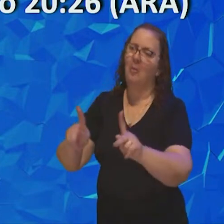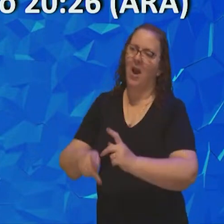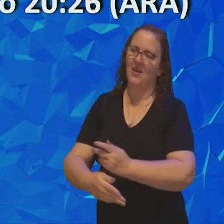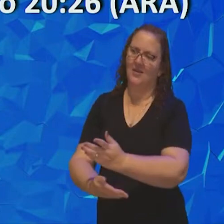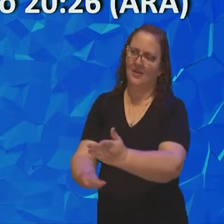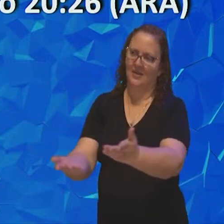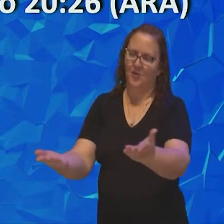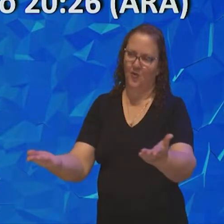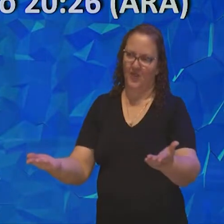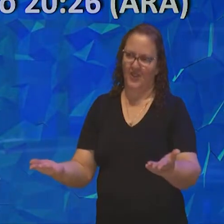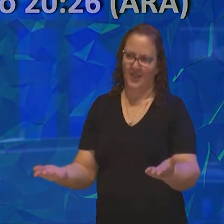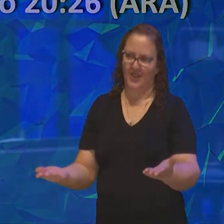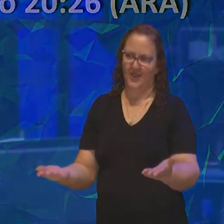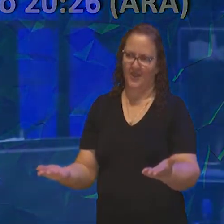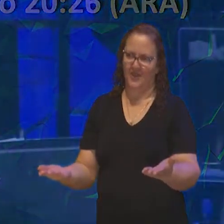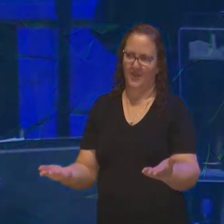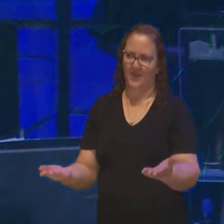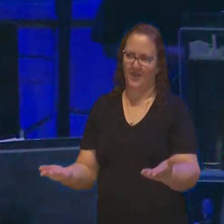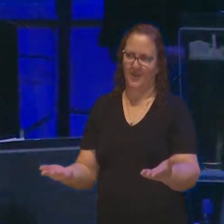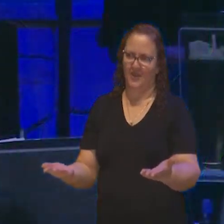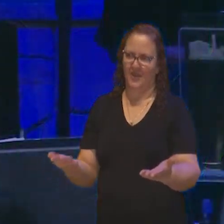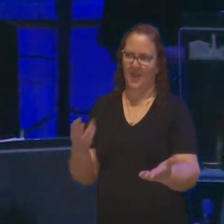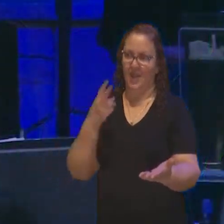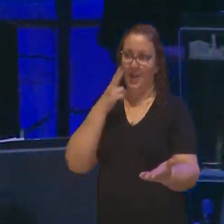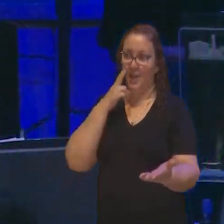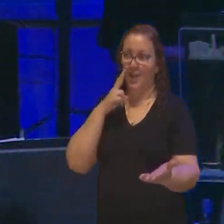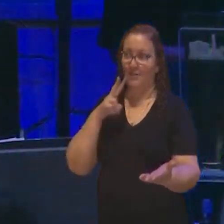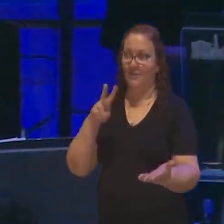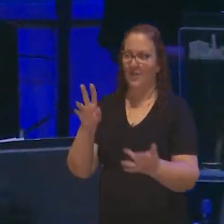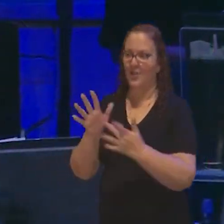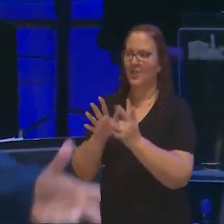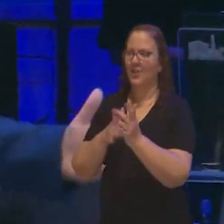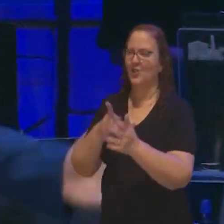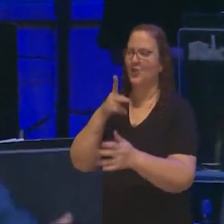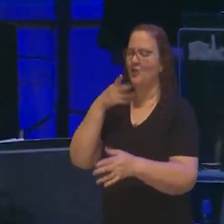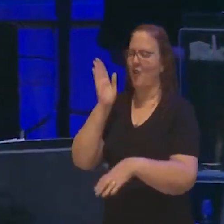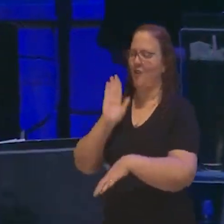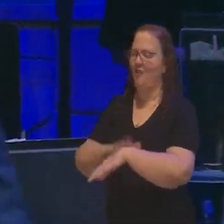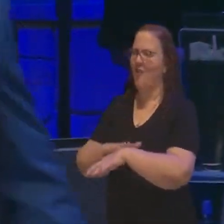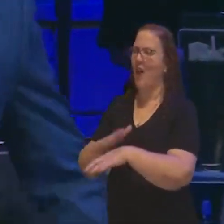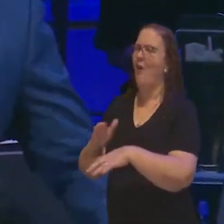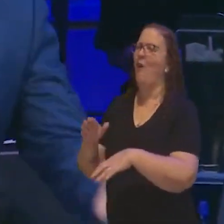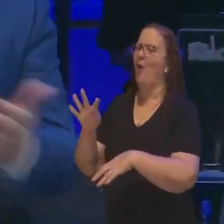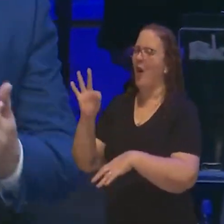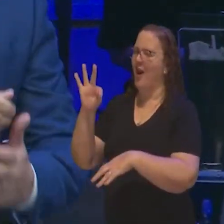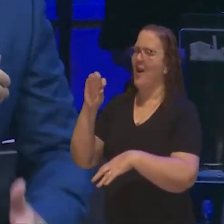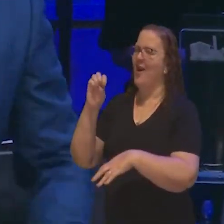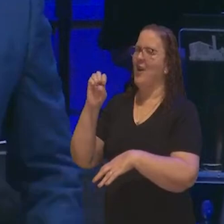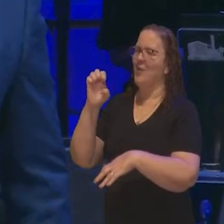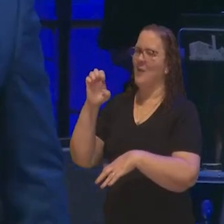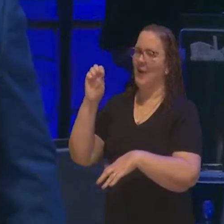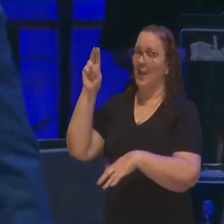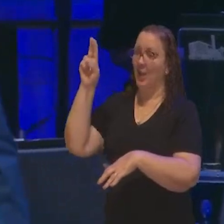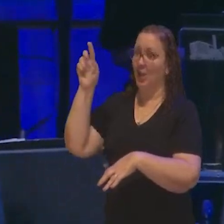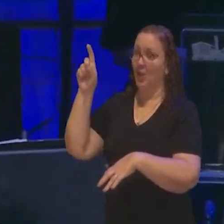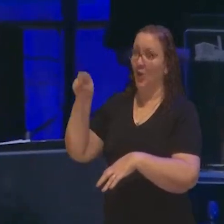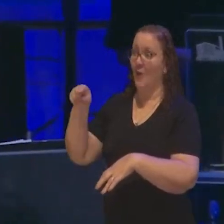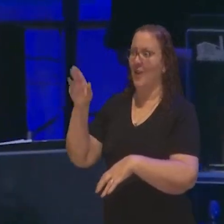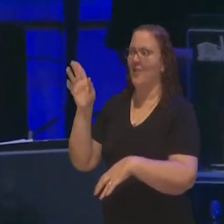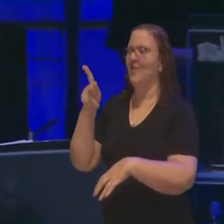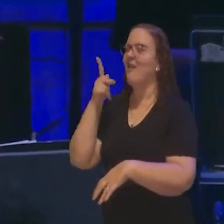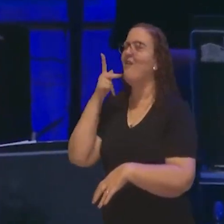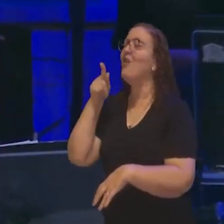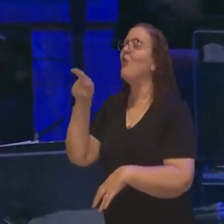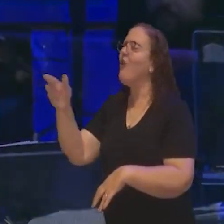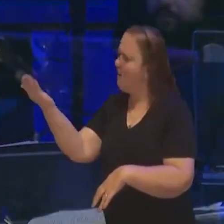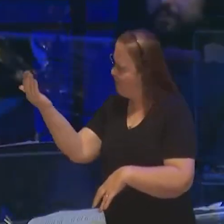convosco. E logo Jesus disse a Tomé: esse Jesus é maravilhoso. Já deu logo uma chapuletada nele.